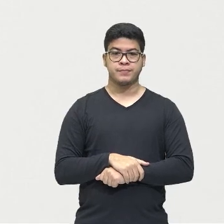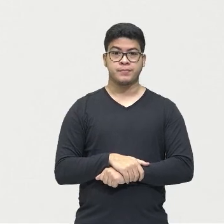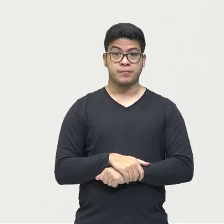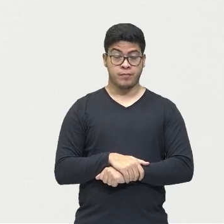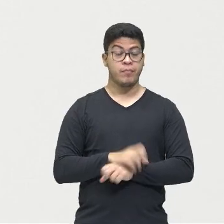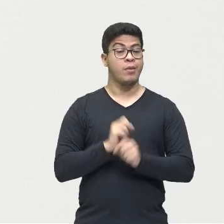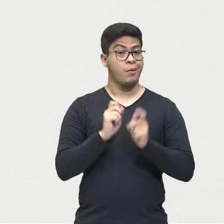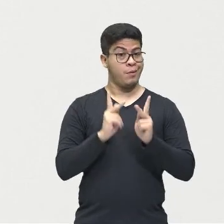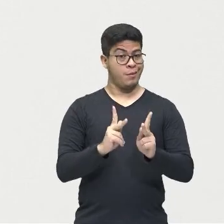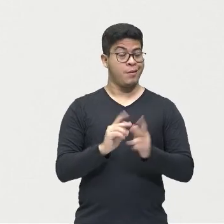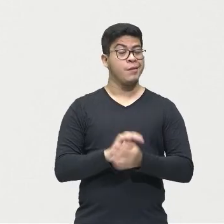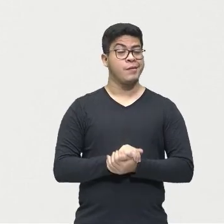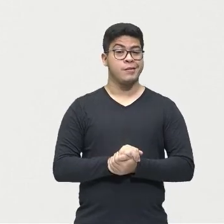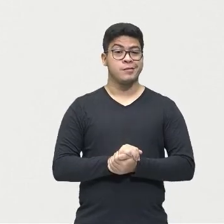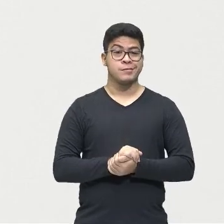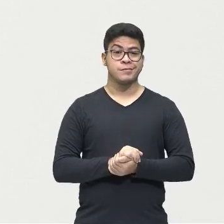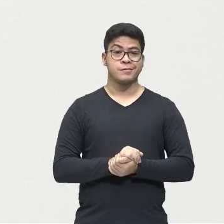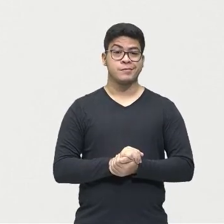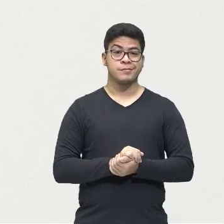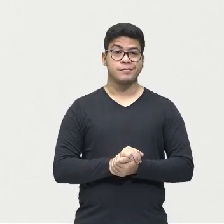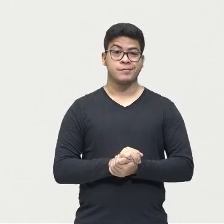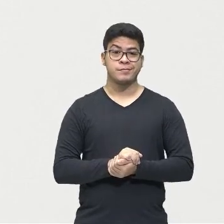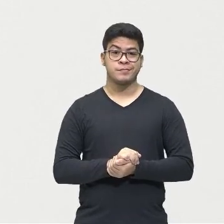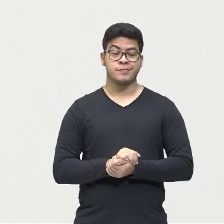Muito bem.